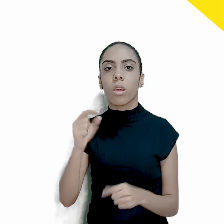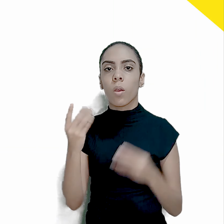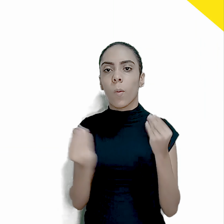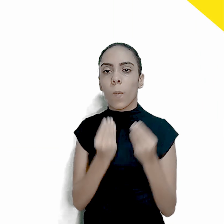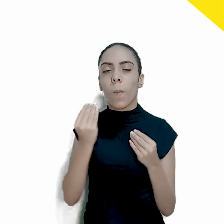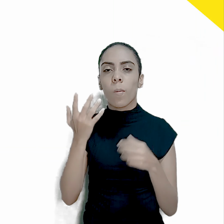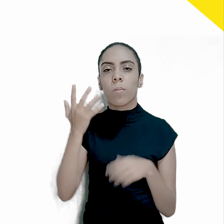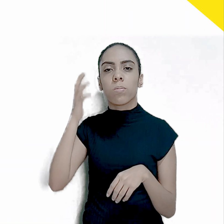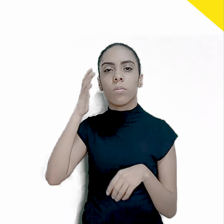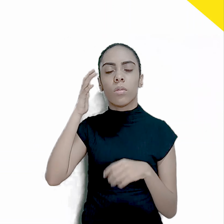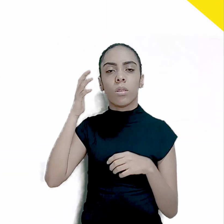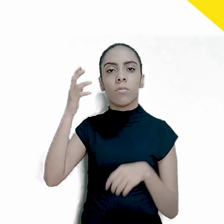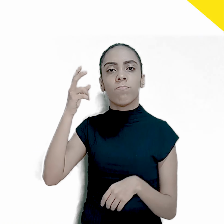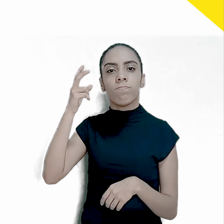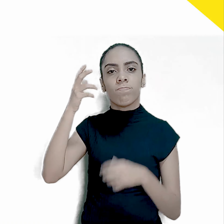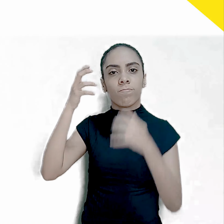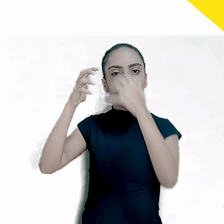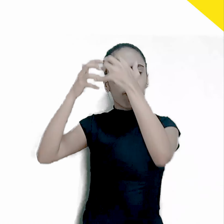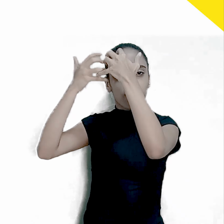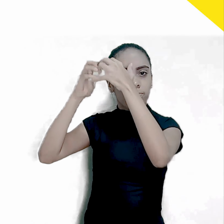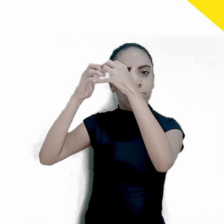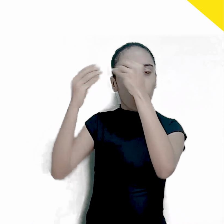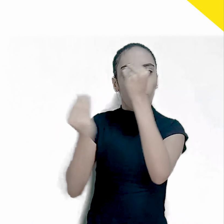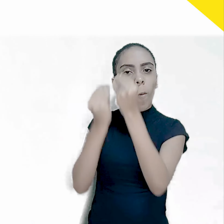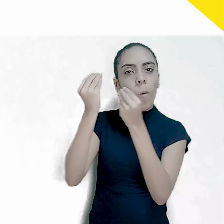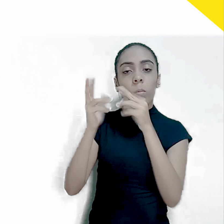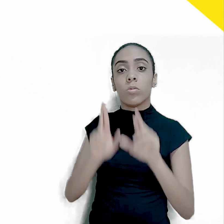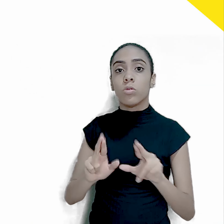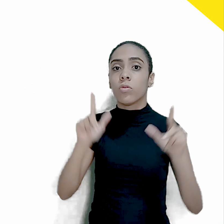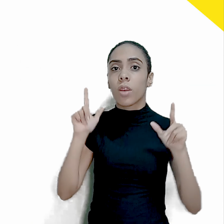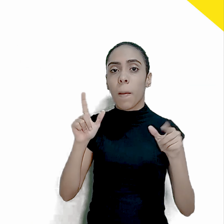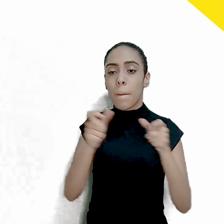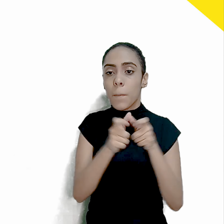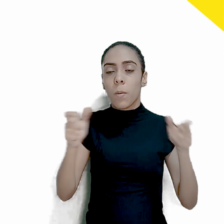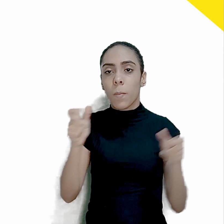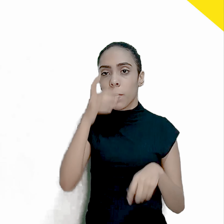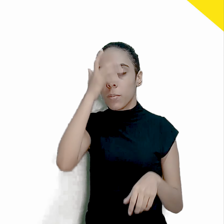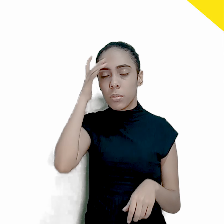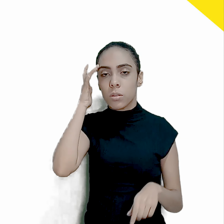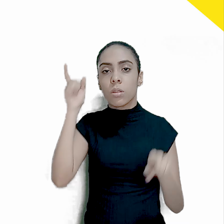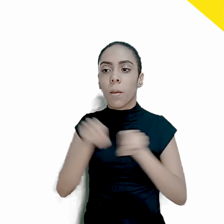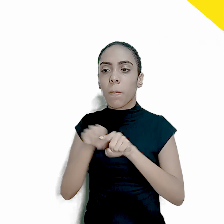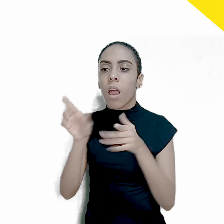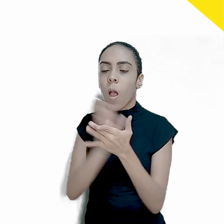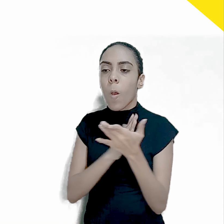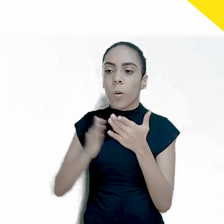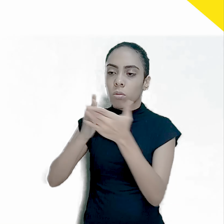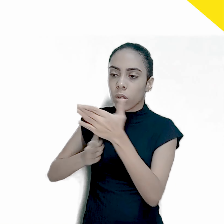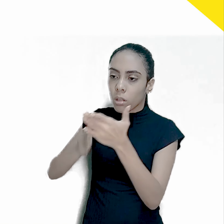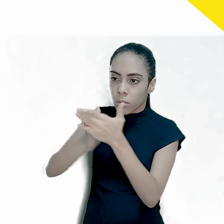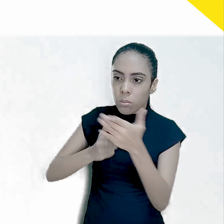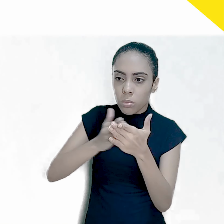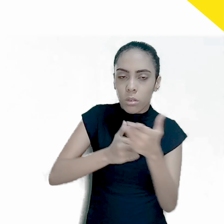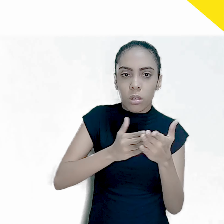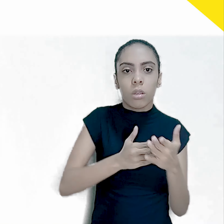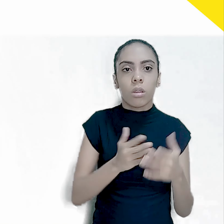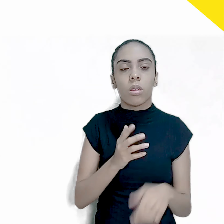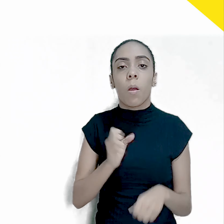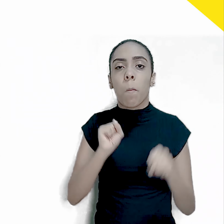significativamente diferente da média E também com limitações associadas a duas ou mais áreas de